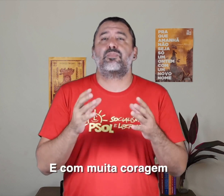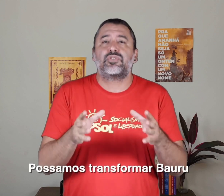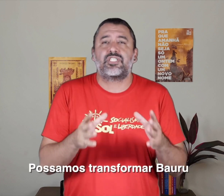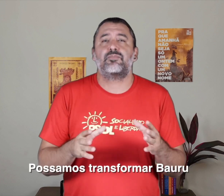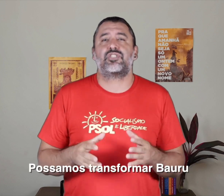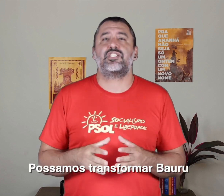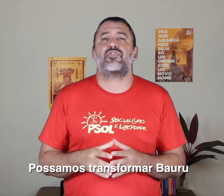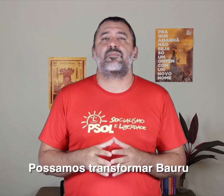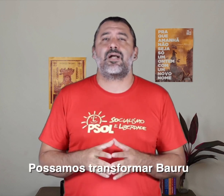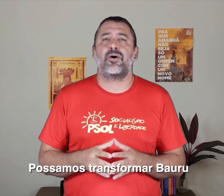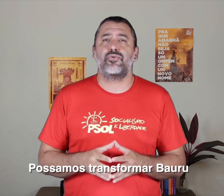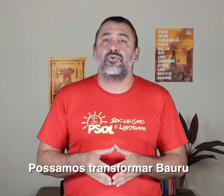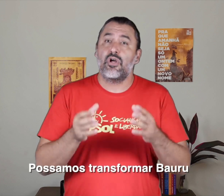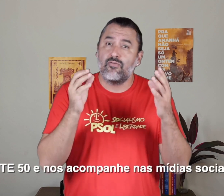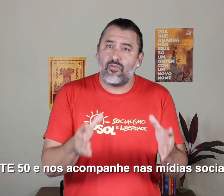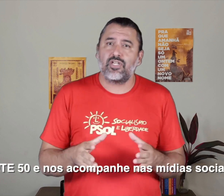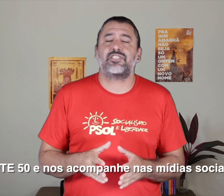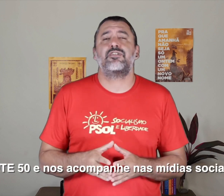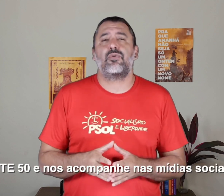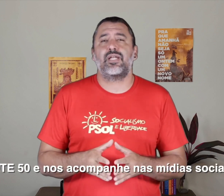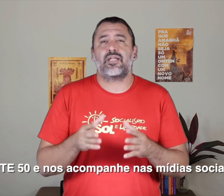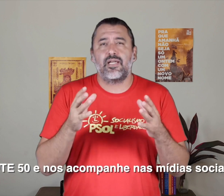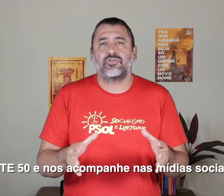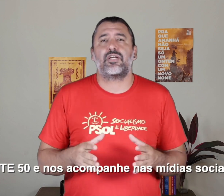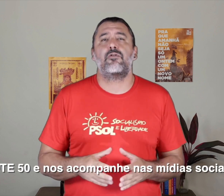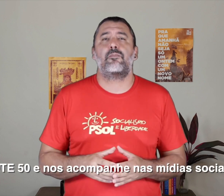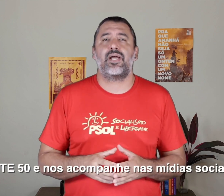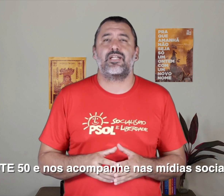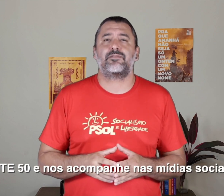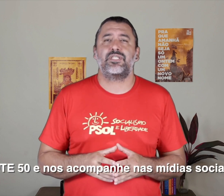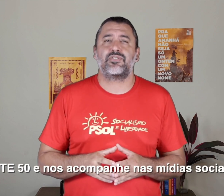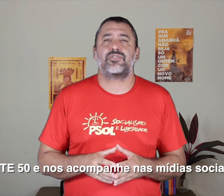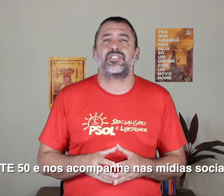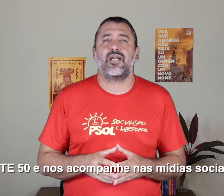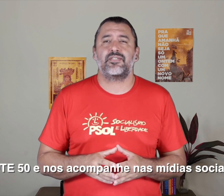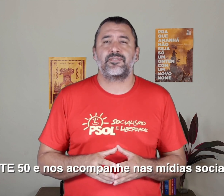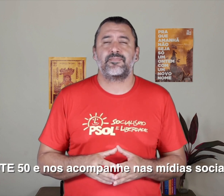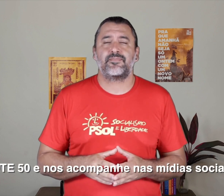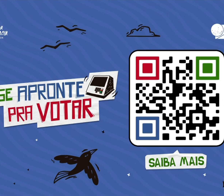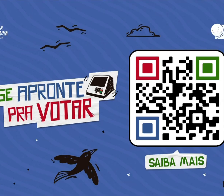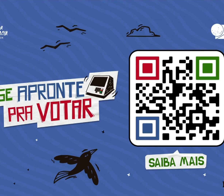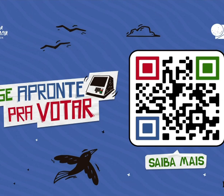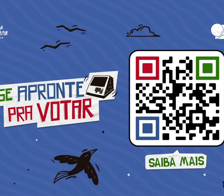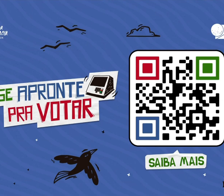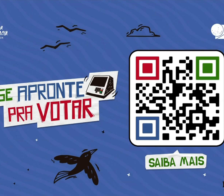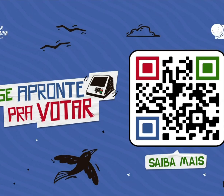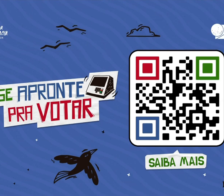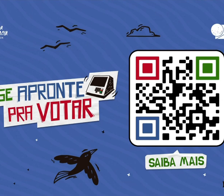coragem possamos transformar Bauru. Vote 50 e nos acompanhe nas mídias sociais.